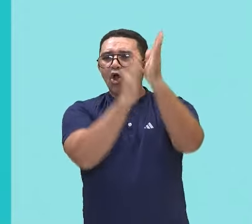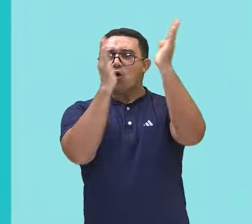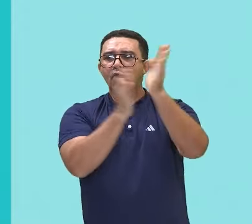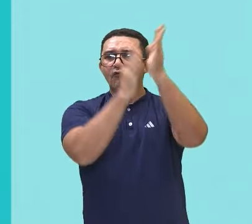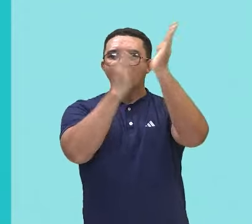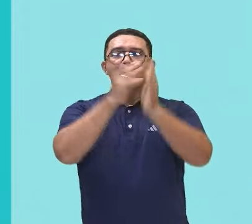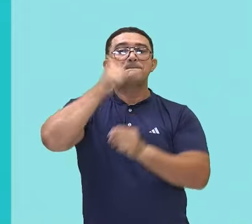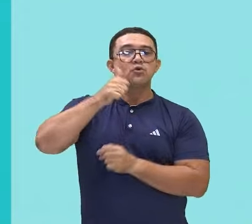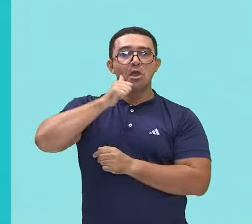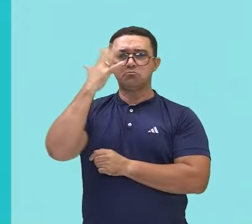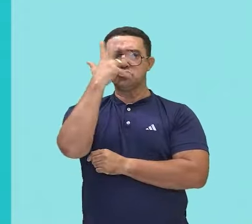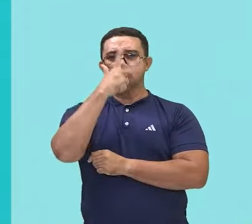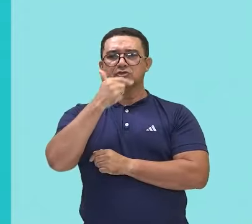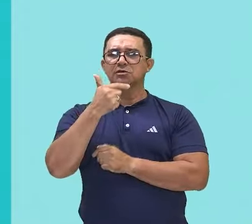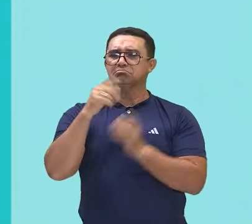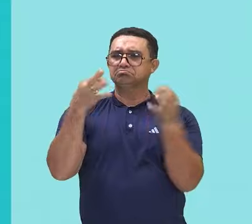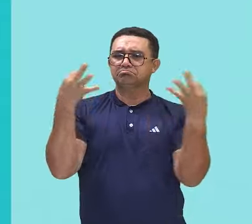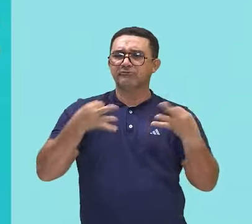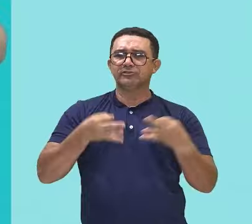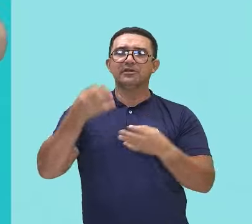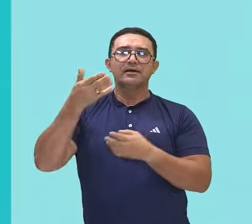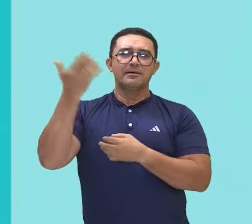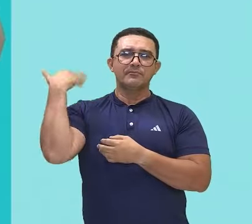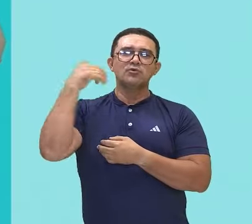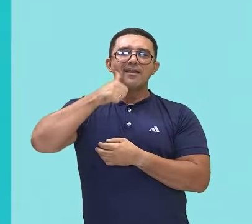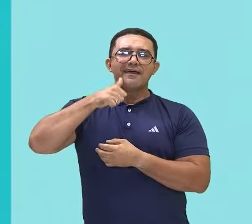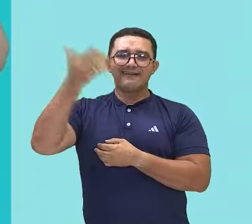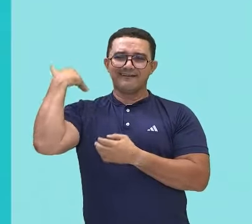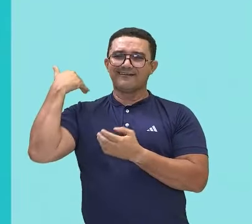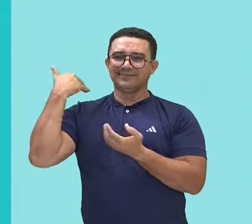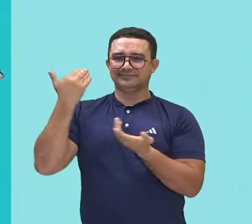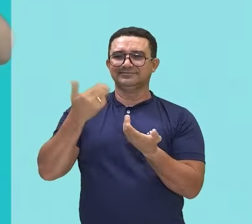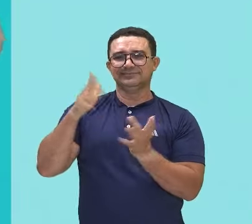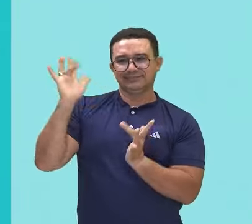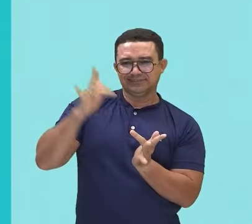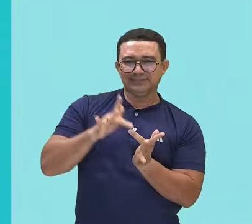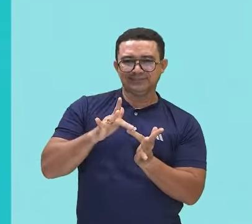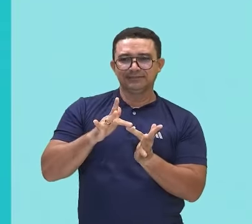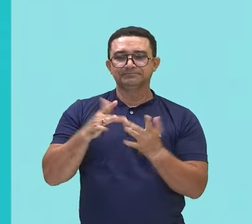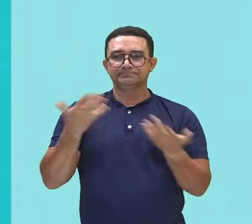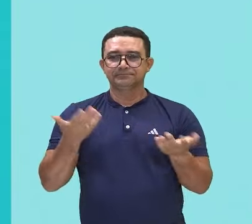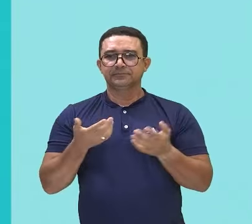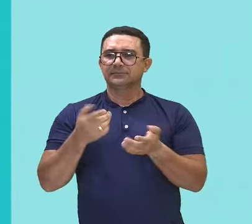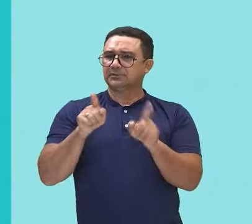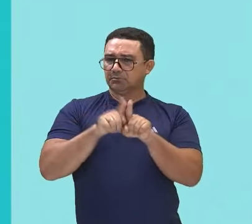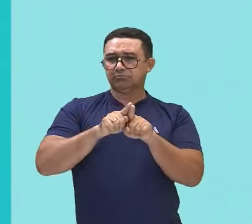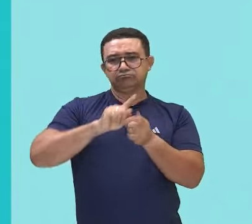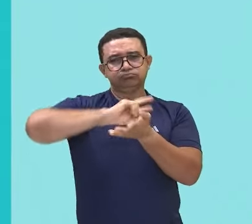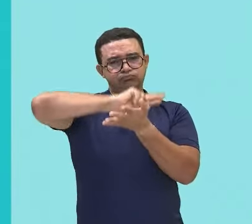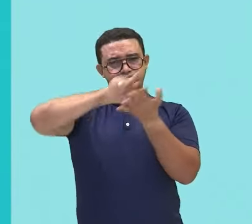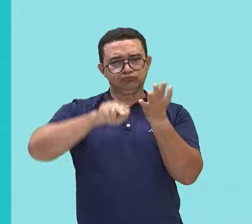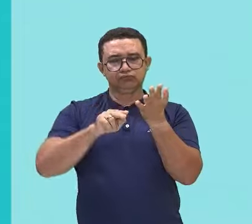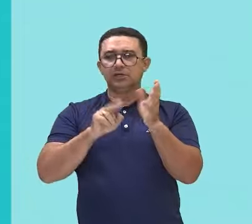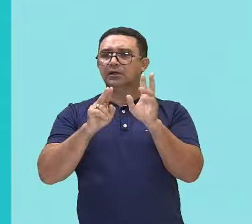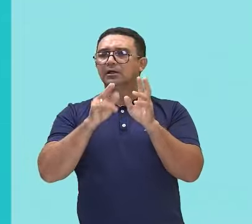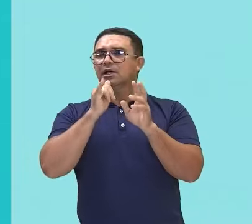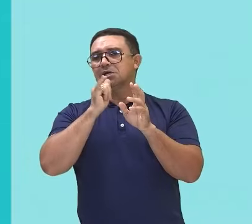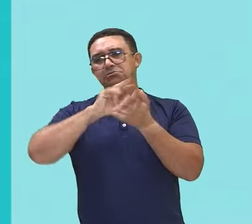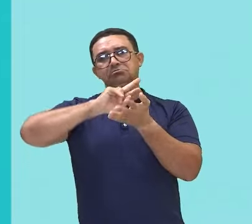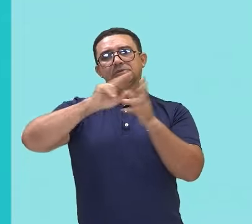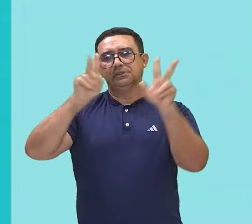da antiguidade clássica, um pouco diferente de Olavo Bilac, que ele vai tratar de outros temas, variados temas. Ela não, ela vai focar